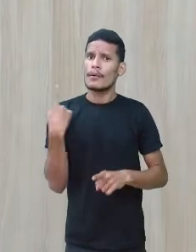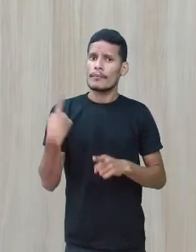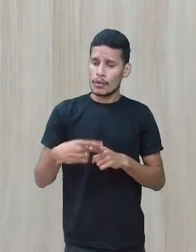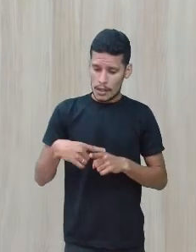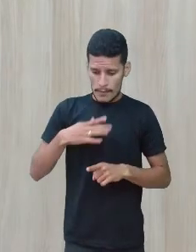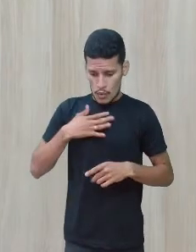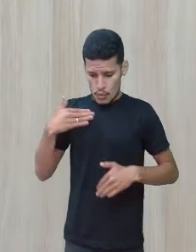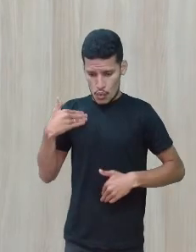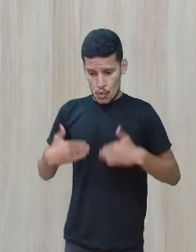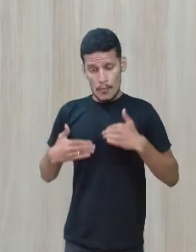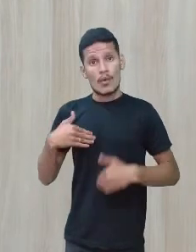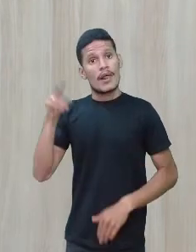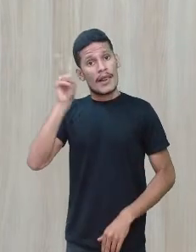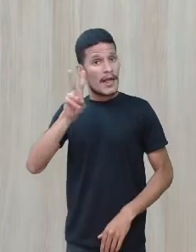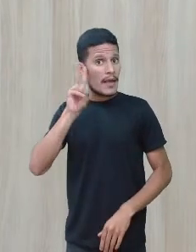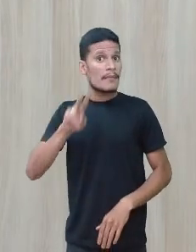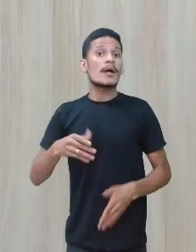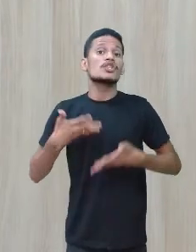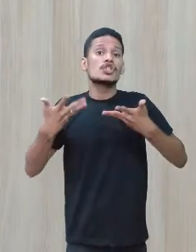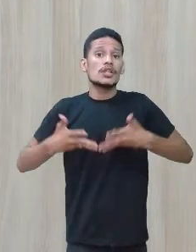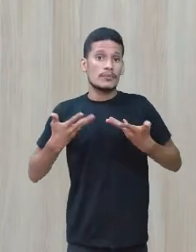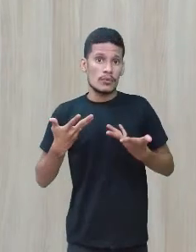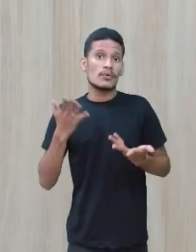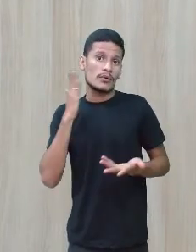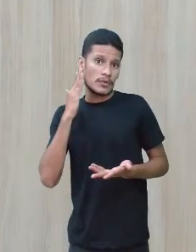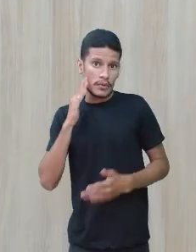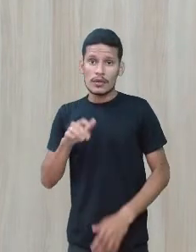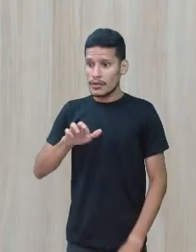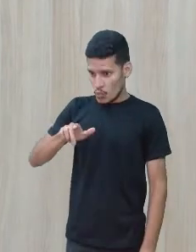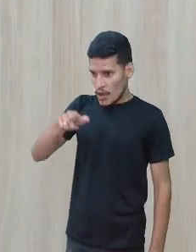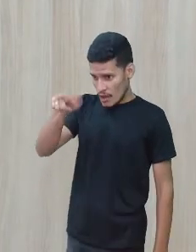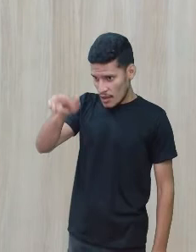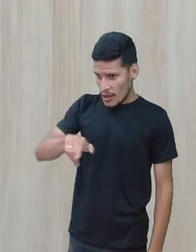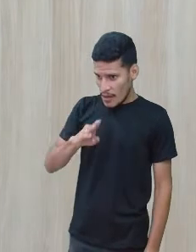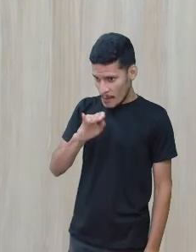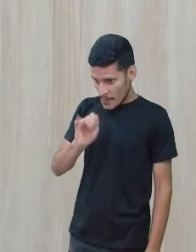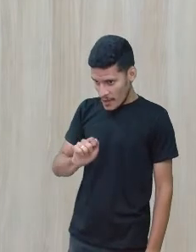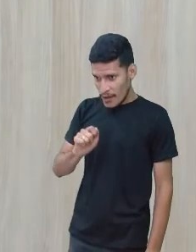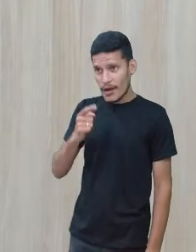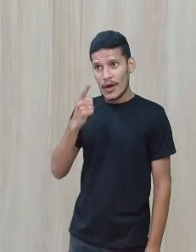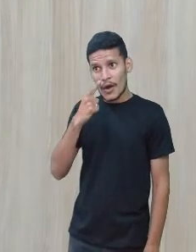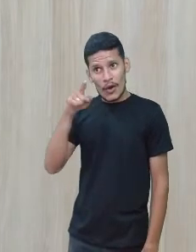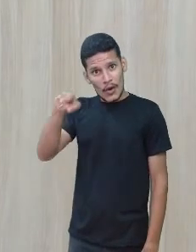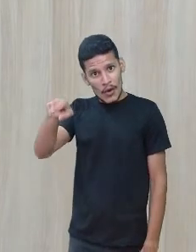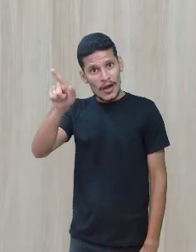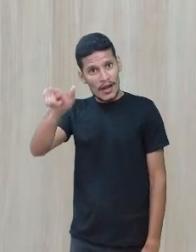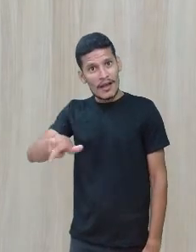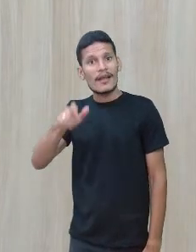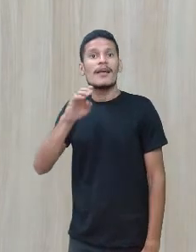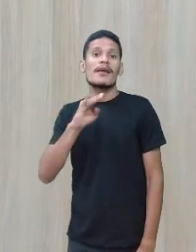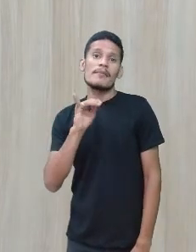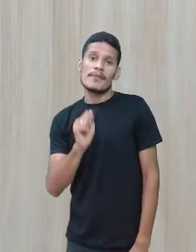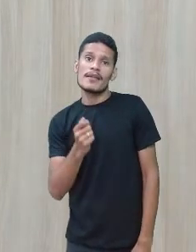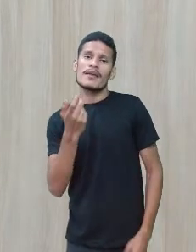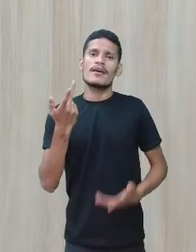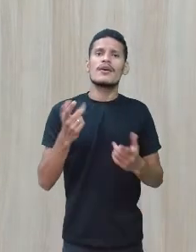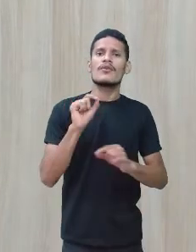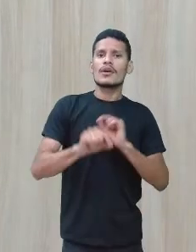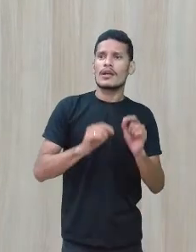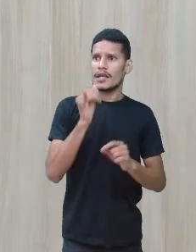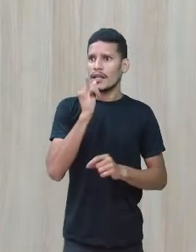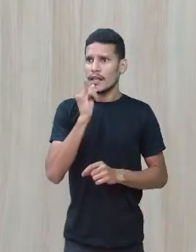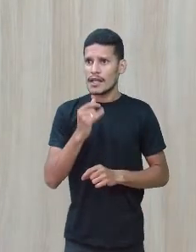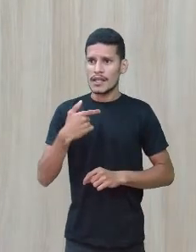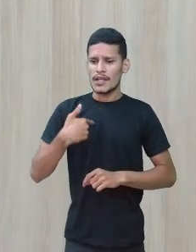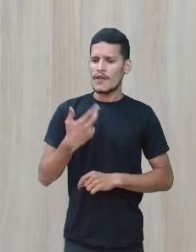do estímulo que ele tem. Não é não, Bia? Muito bem. Bia estava ali dando uma...